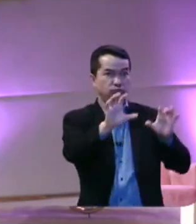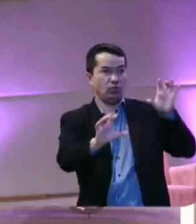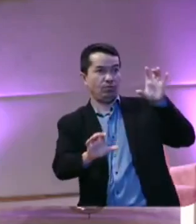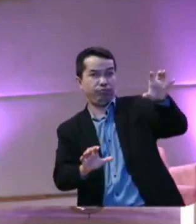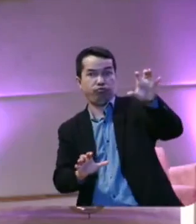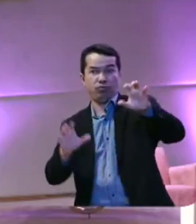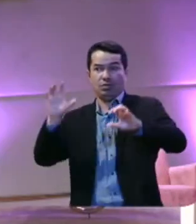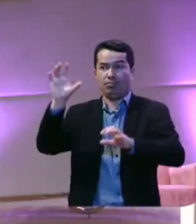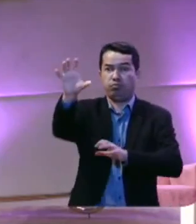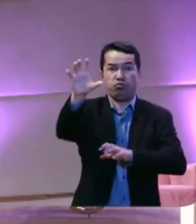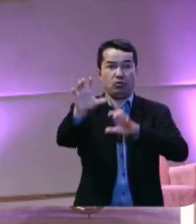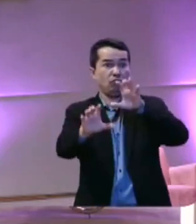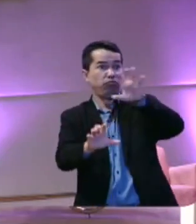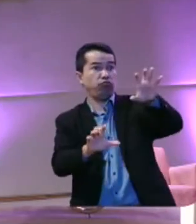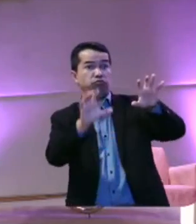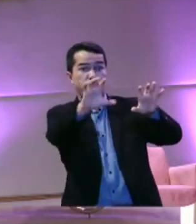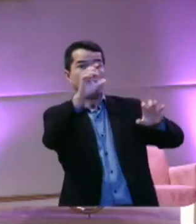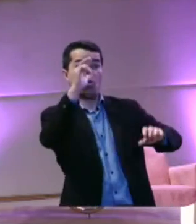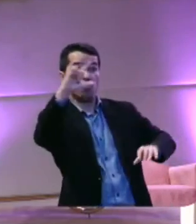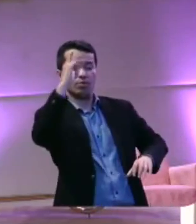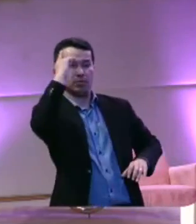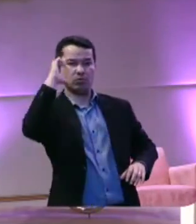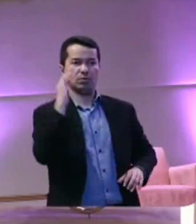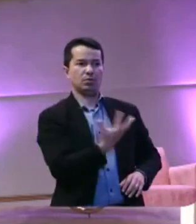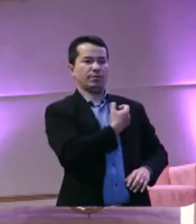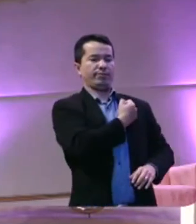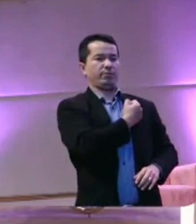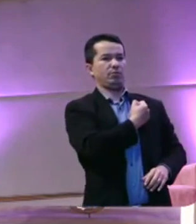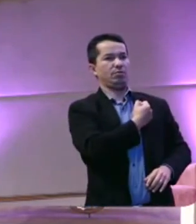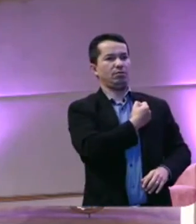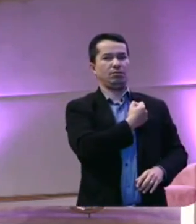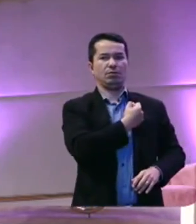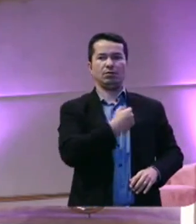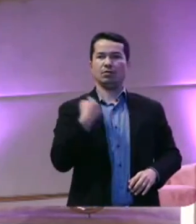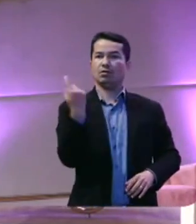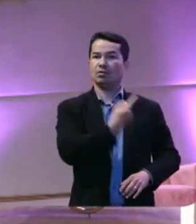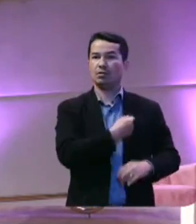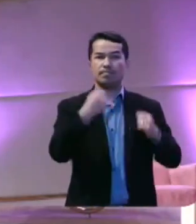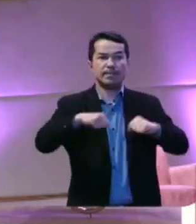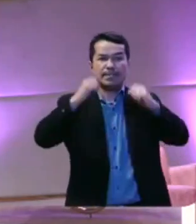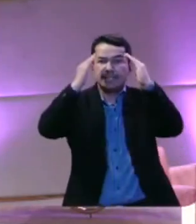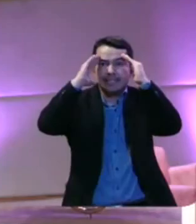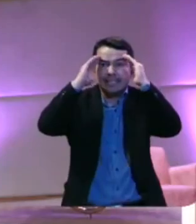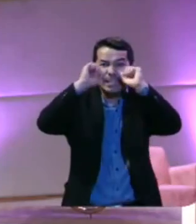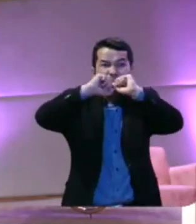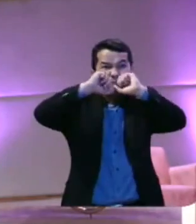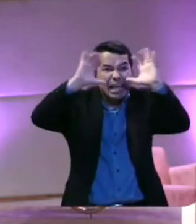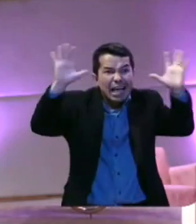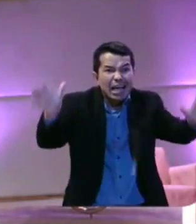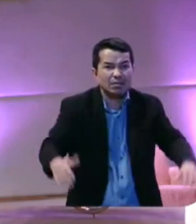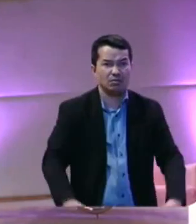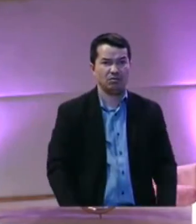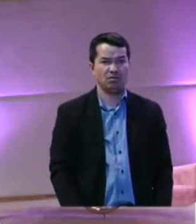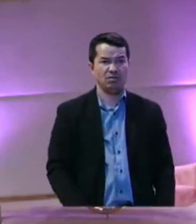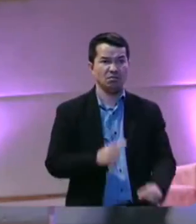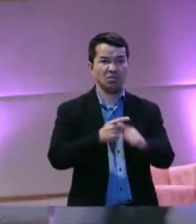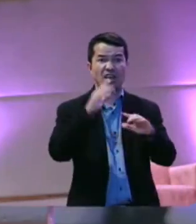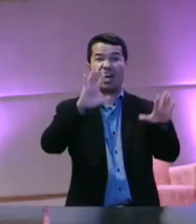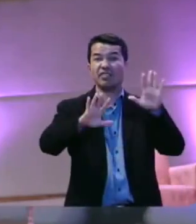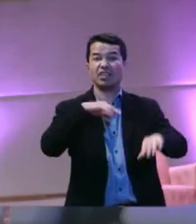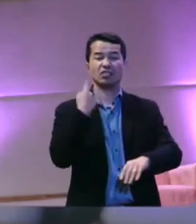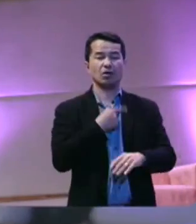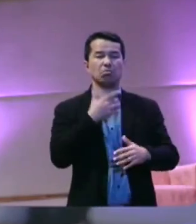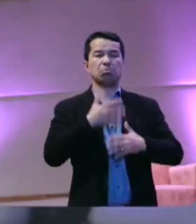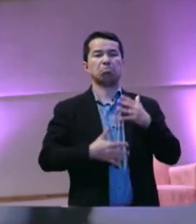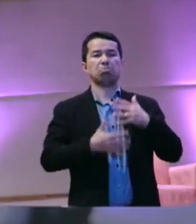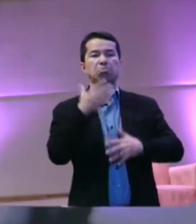como isso é lindo de entender, que nós precisamos estar desobstruídos, entendendo a manifestação do Senhor.